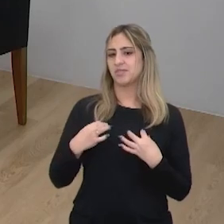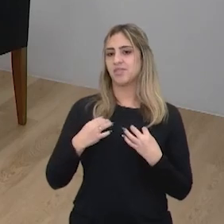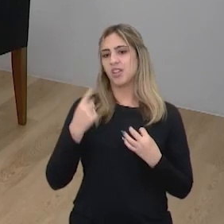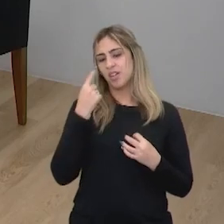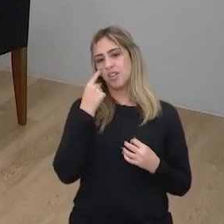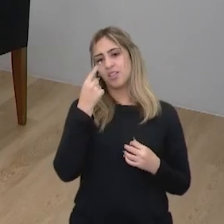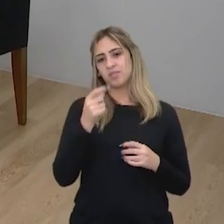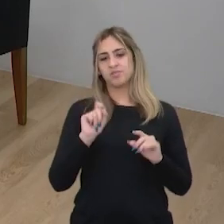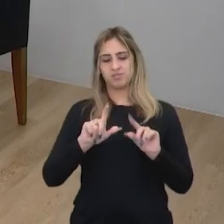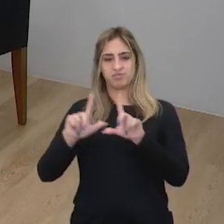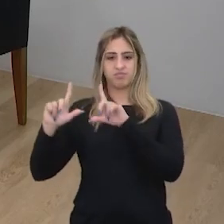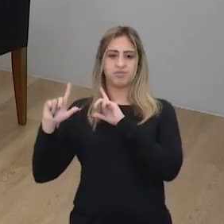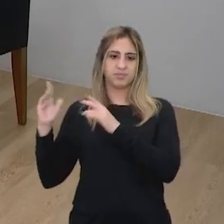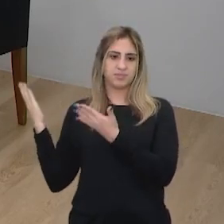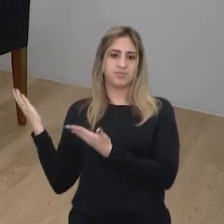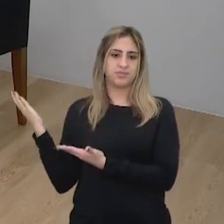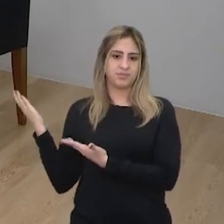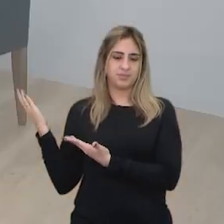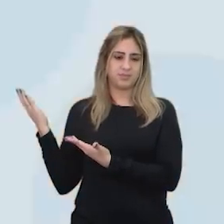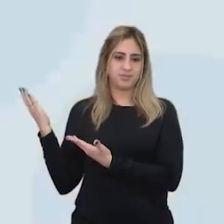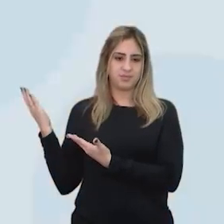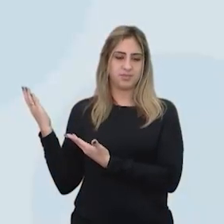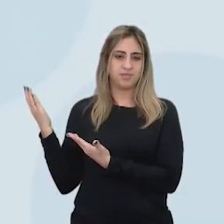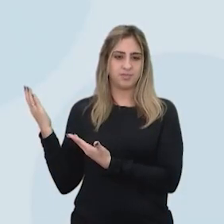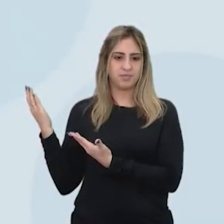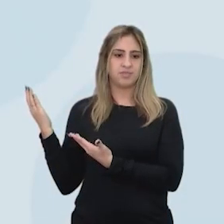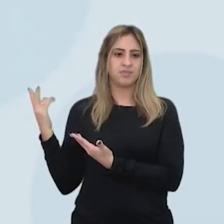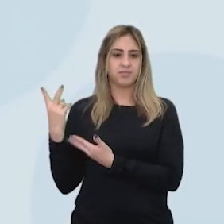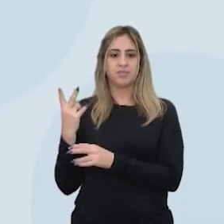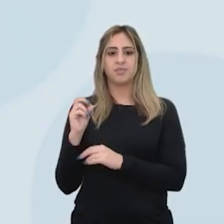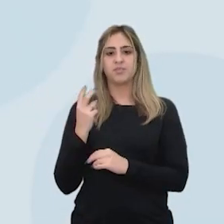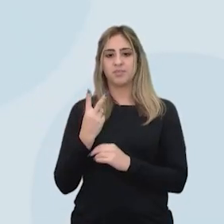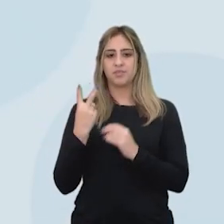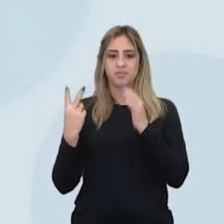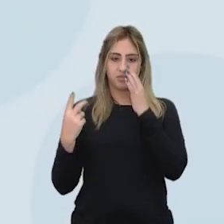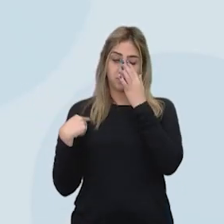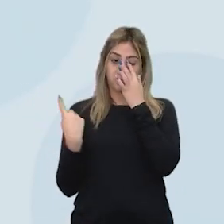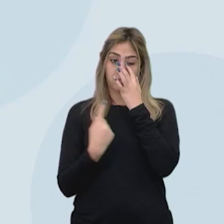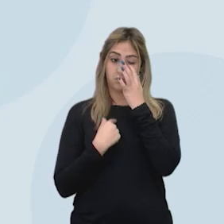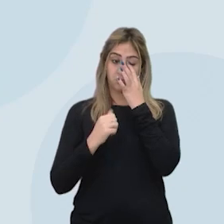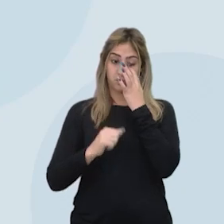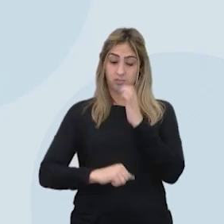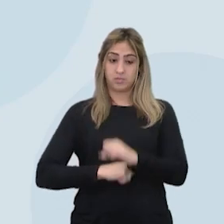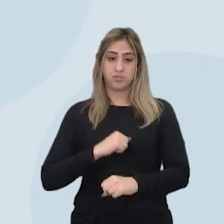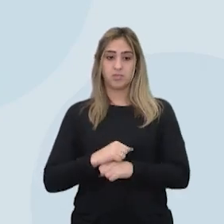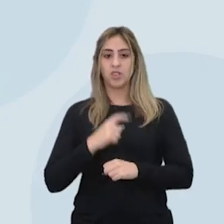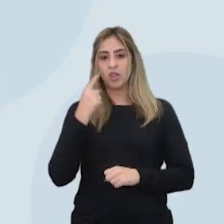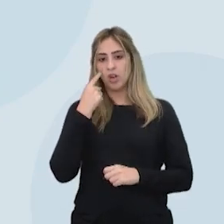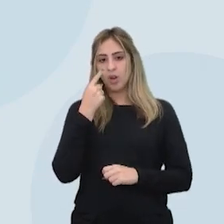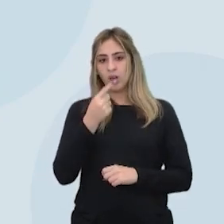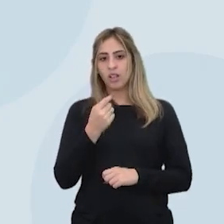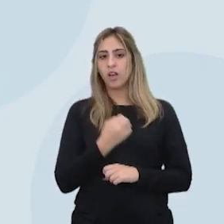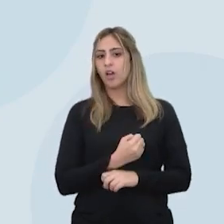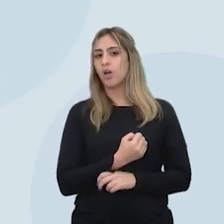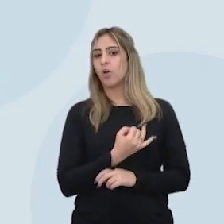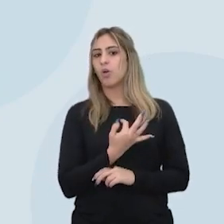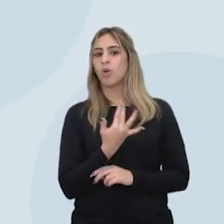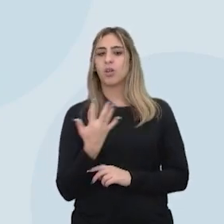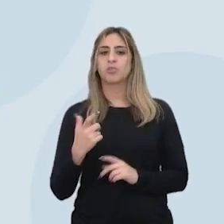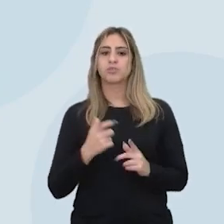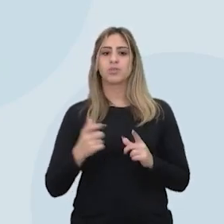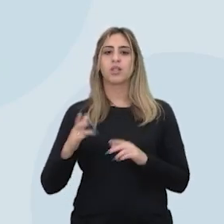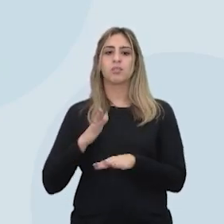olha só, na telinha para vocês aí, olha só, 2022 é o nosso ano, né? E olha só